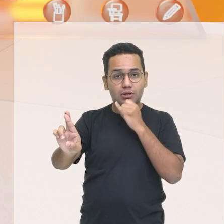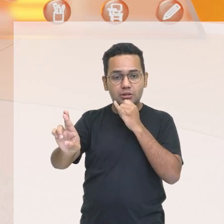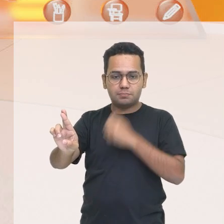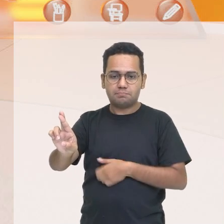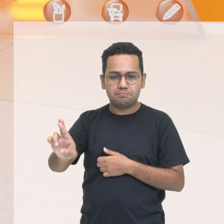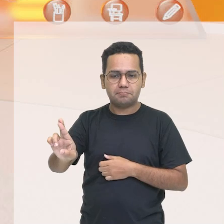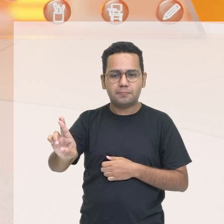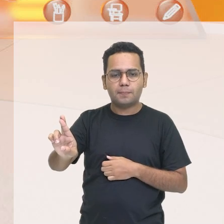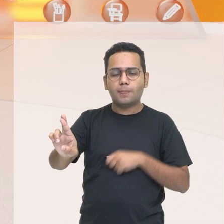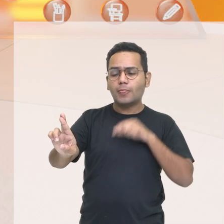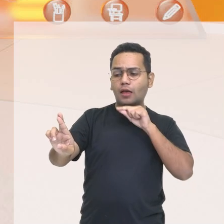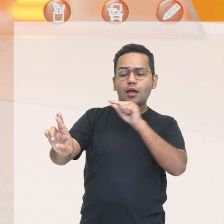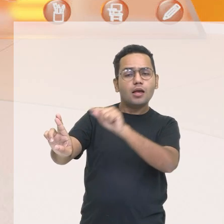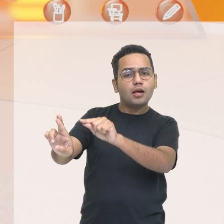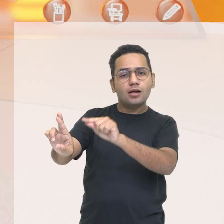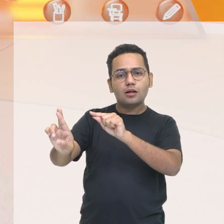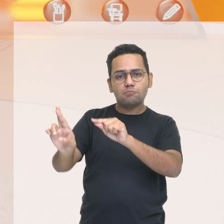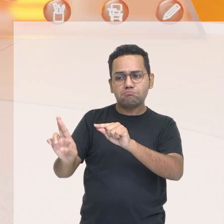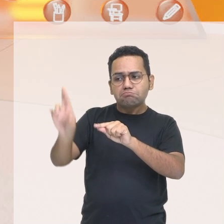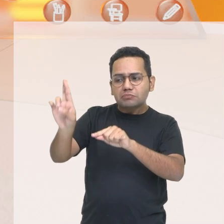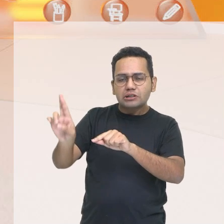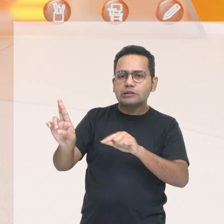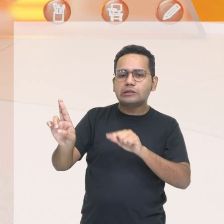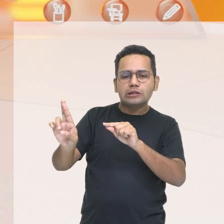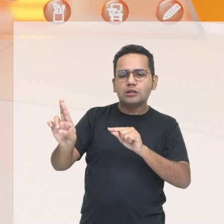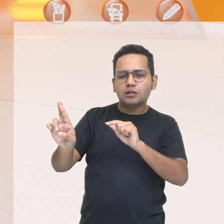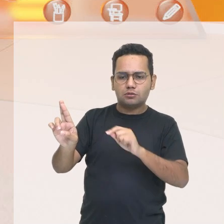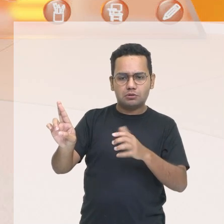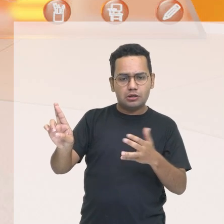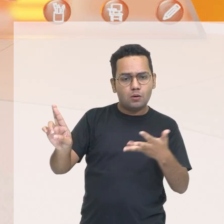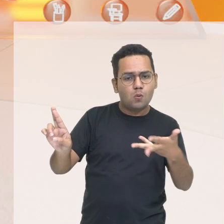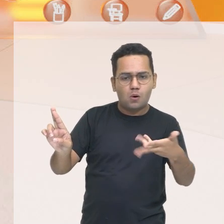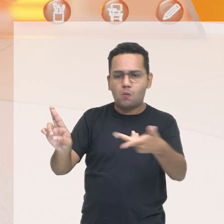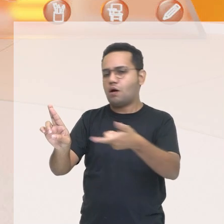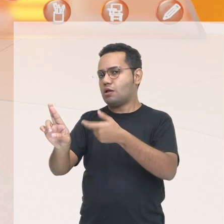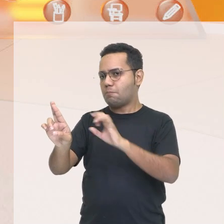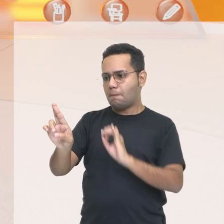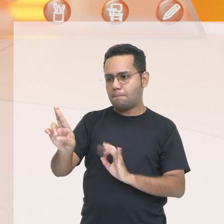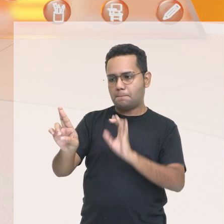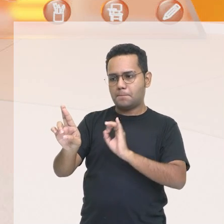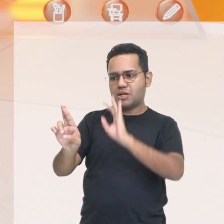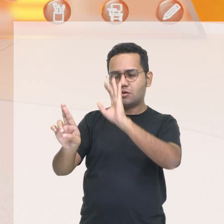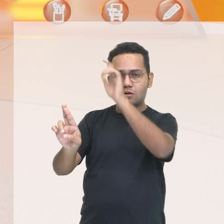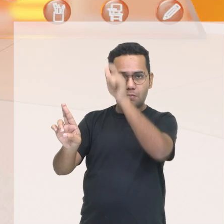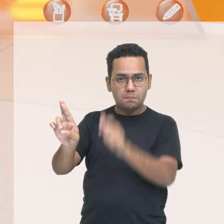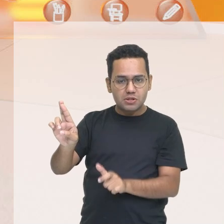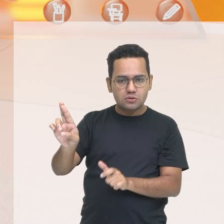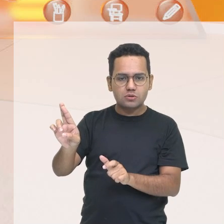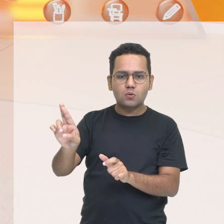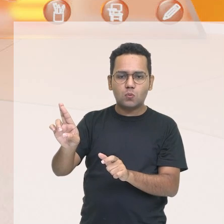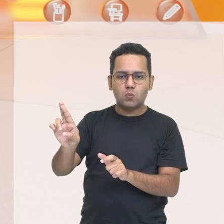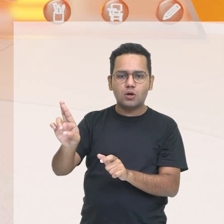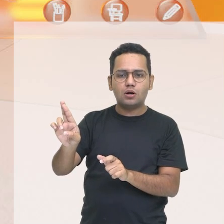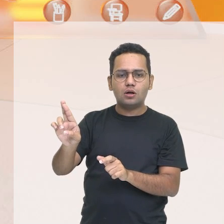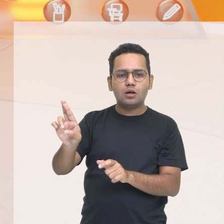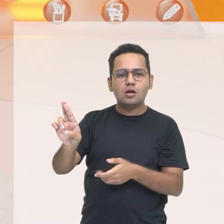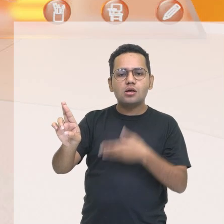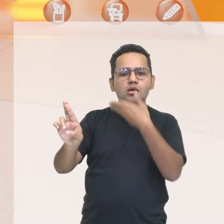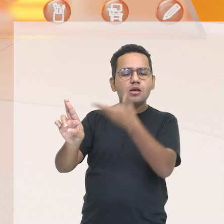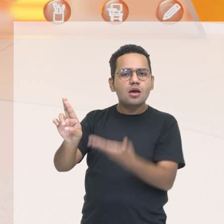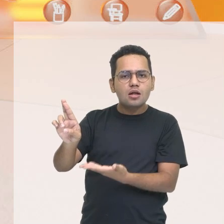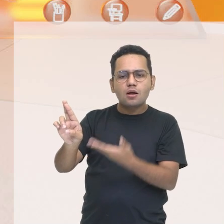é, acredita-se que há qualidades excepcionais em determinado indivíduo, né, algo que